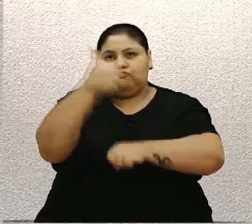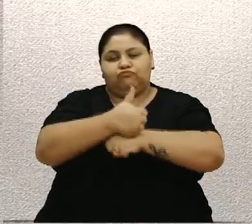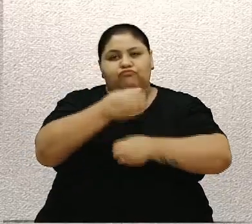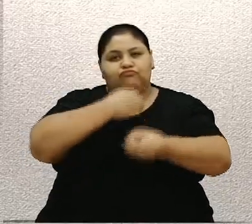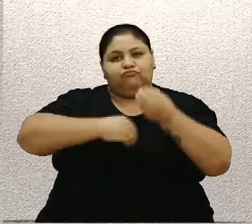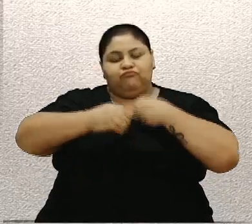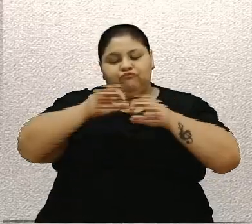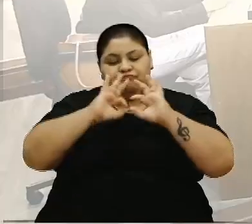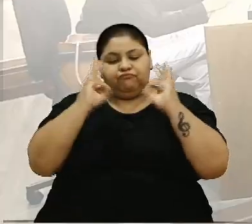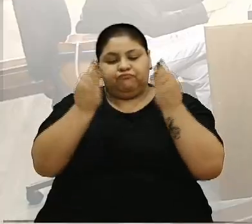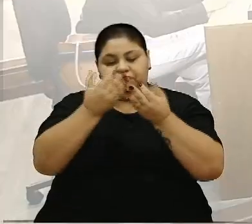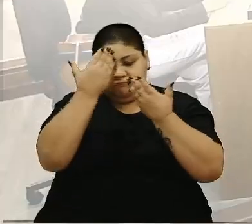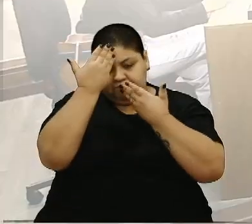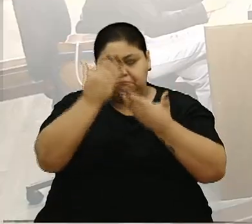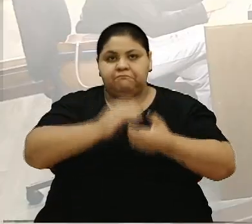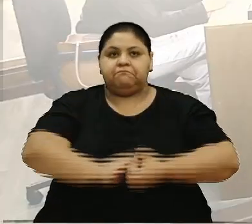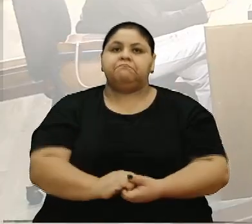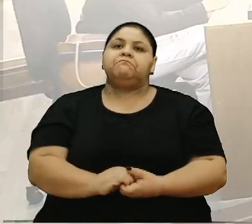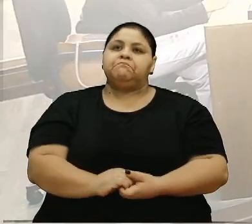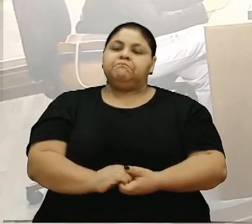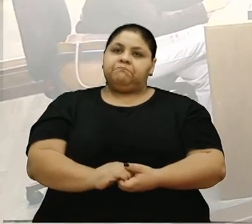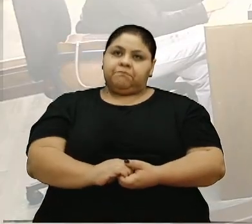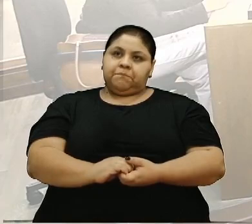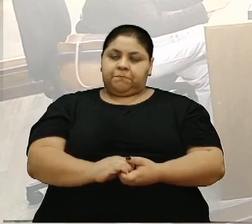Pavan. Obrigado.